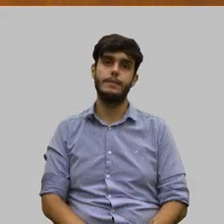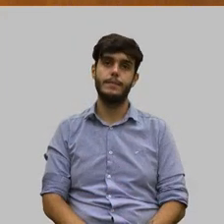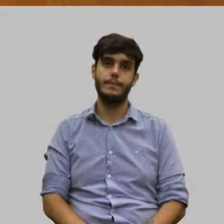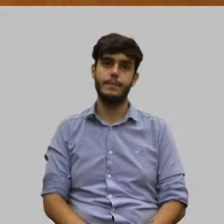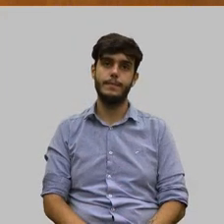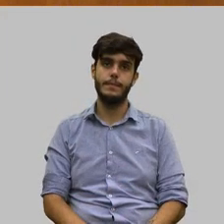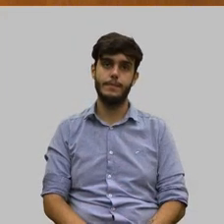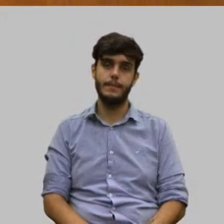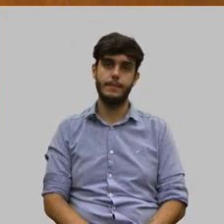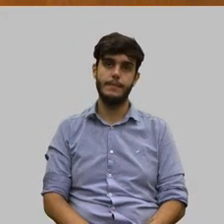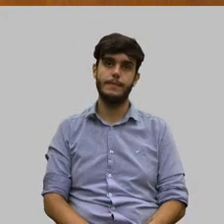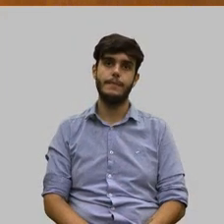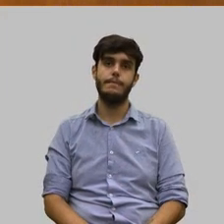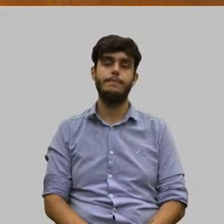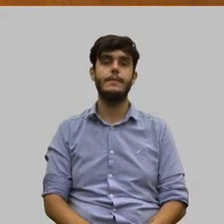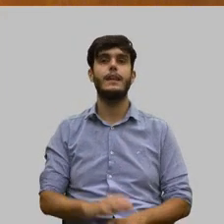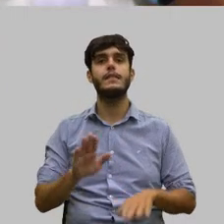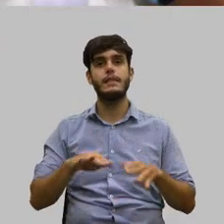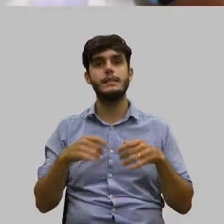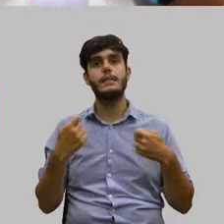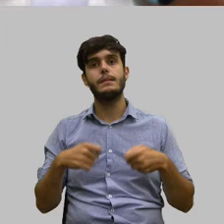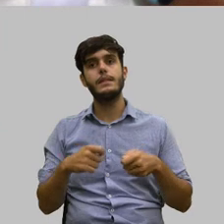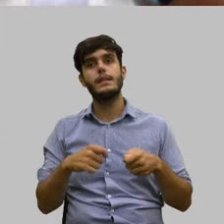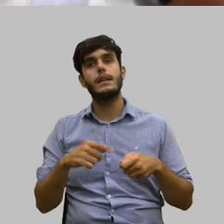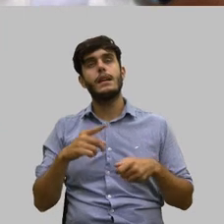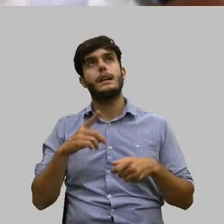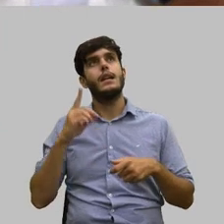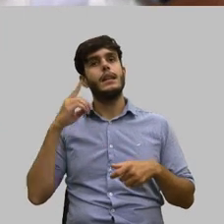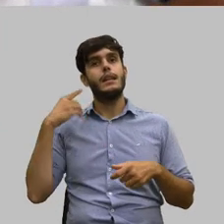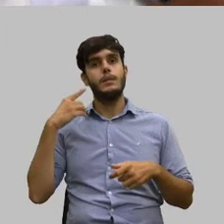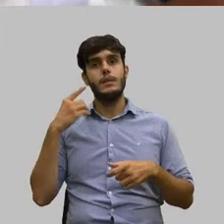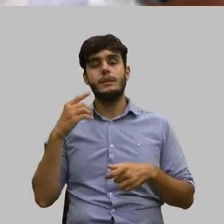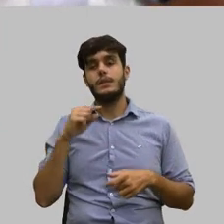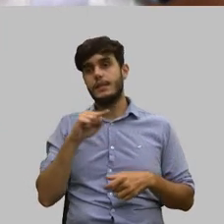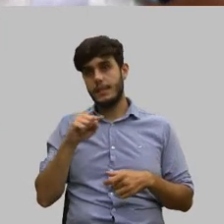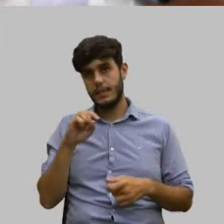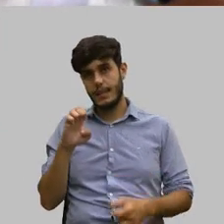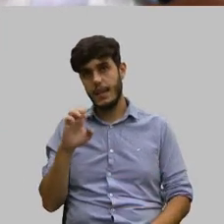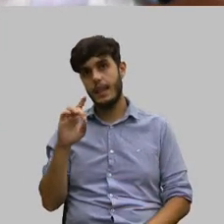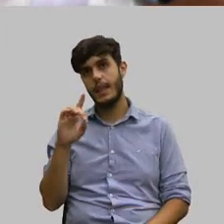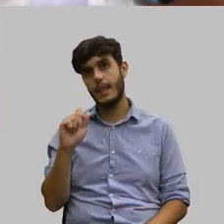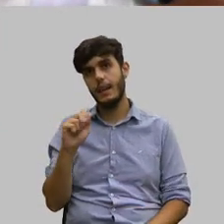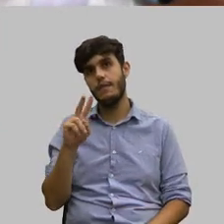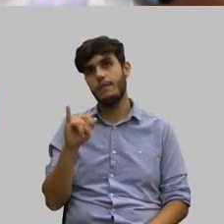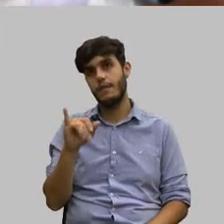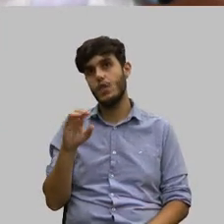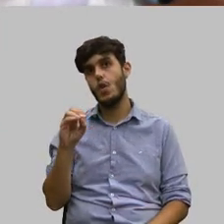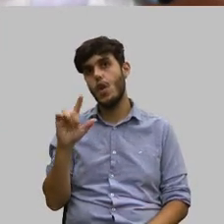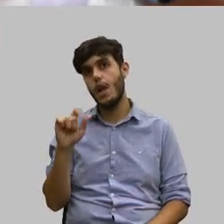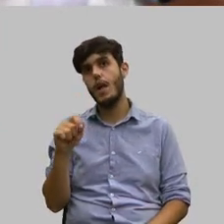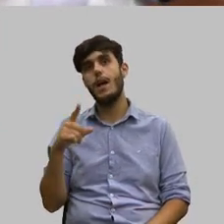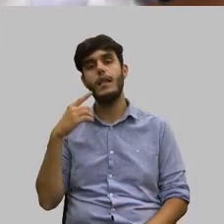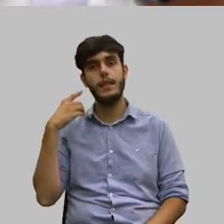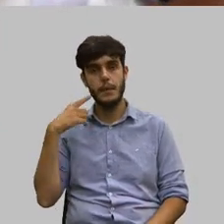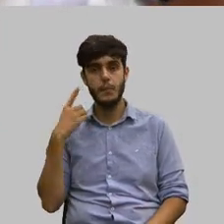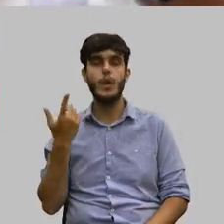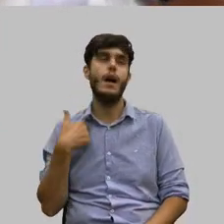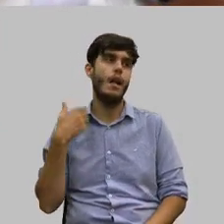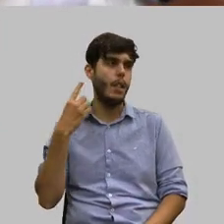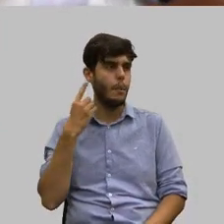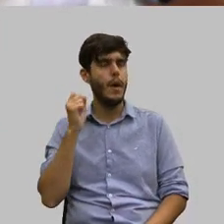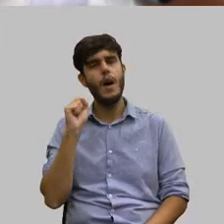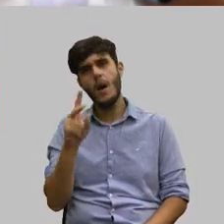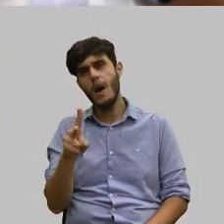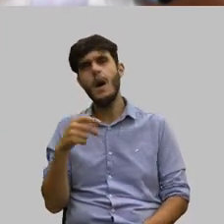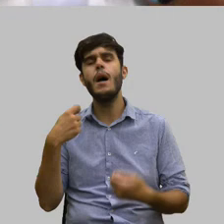então tem hora que o deputado deput viola ele precisa também mesmo sendo Deputado da